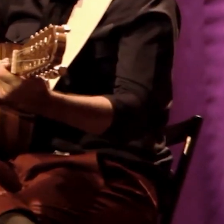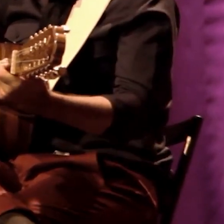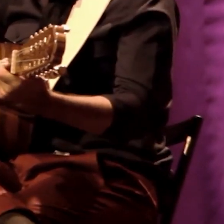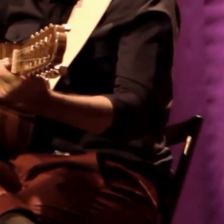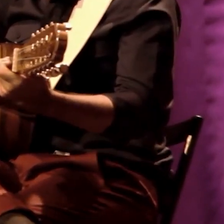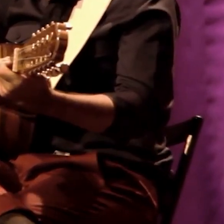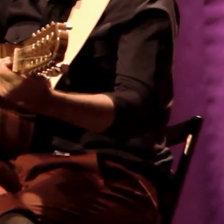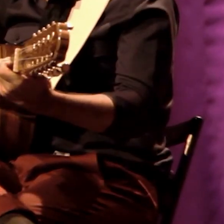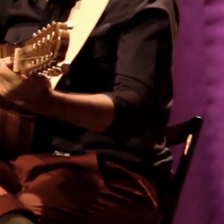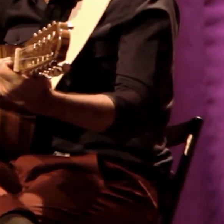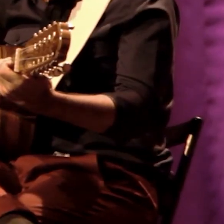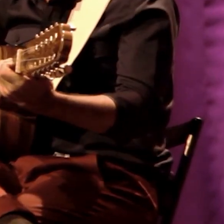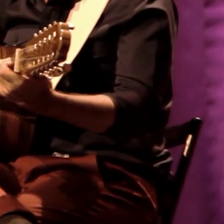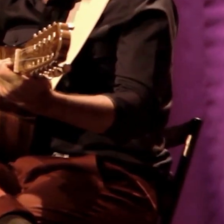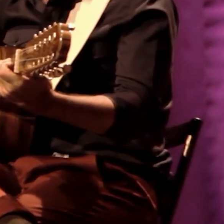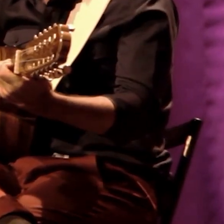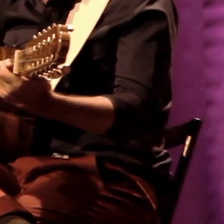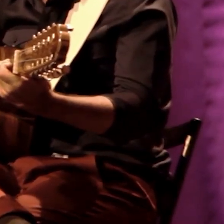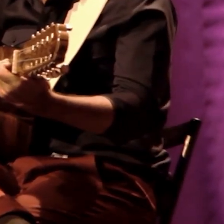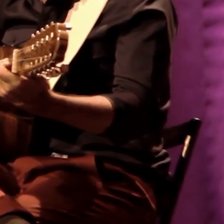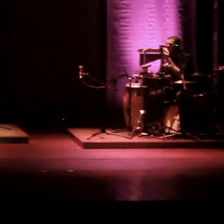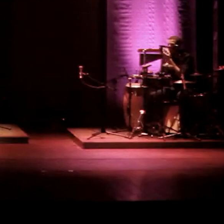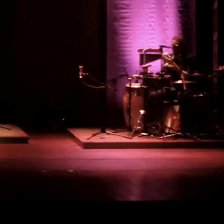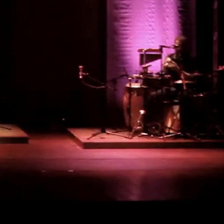chorei demais.